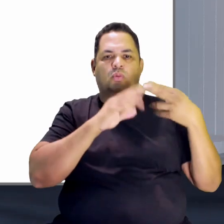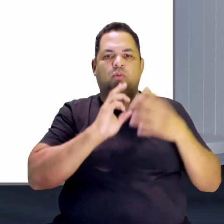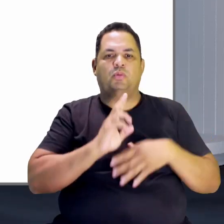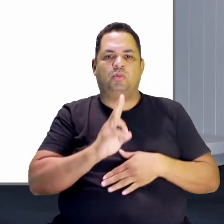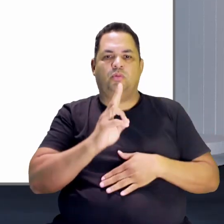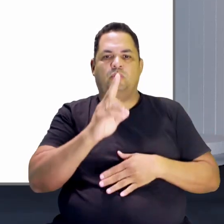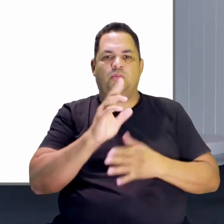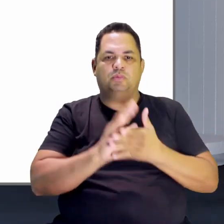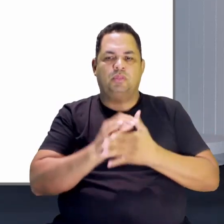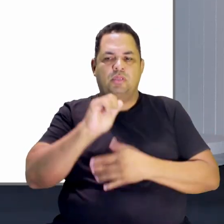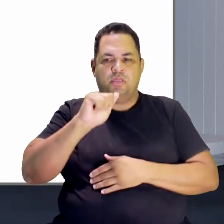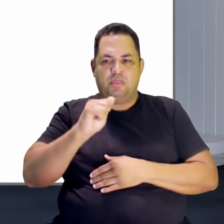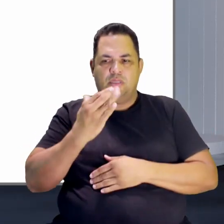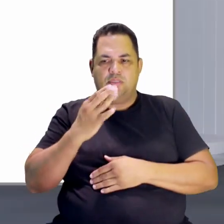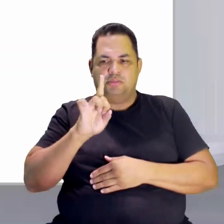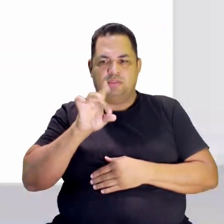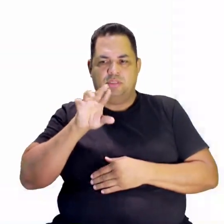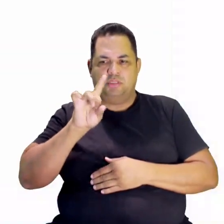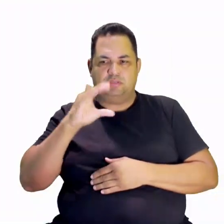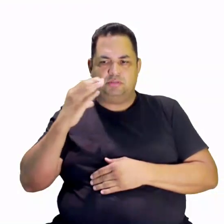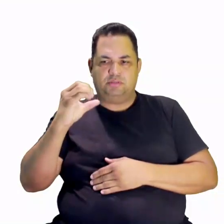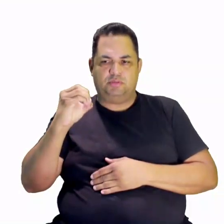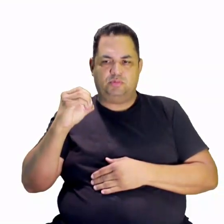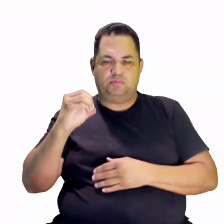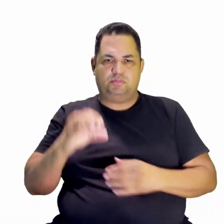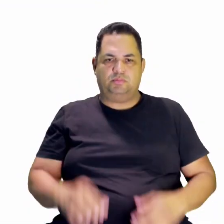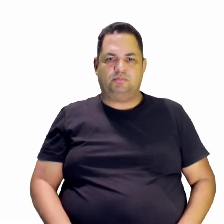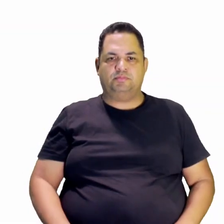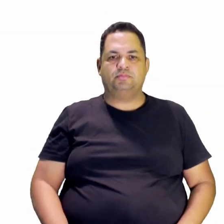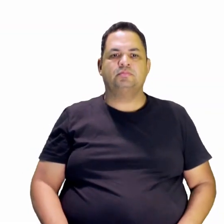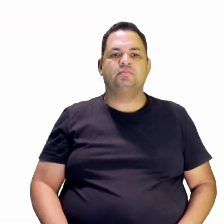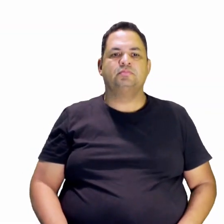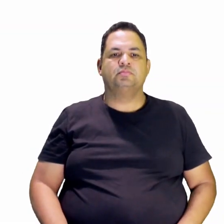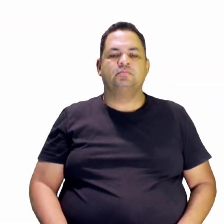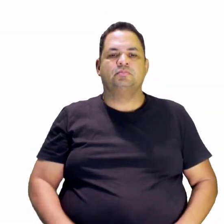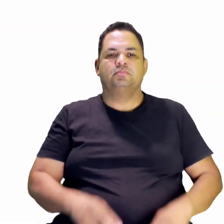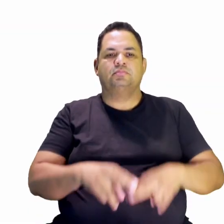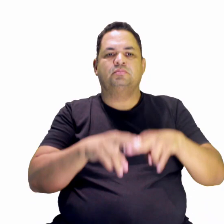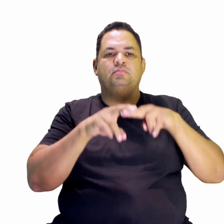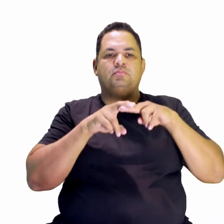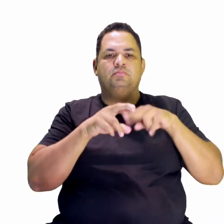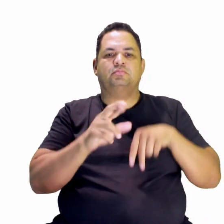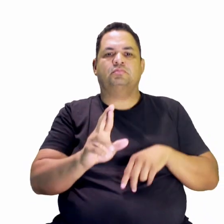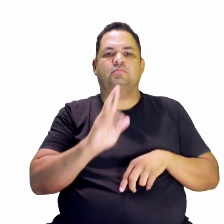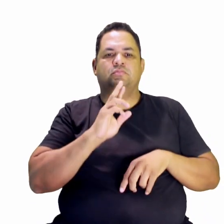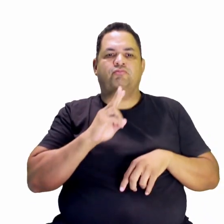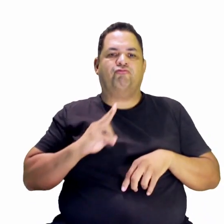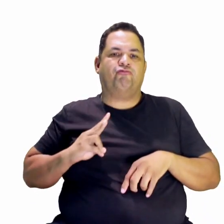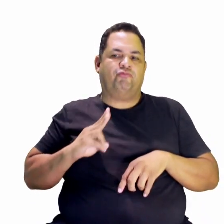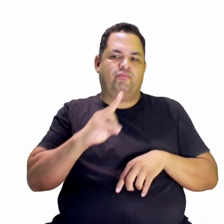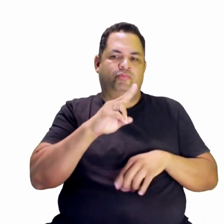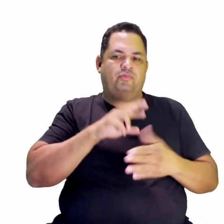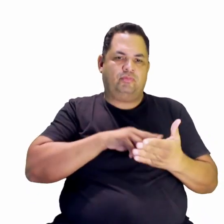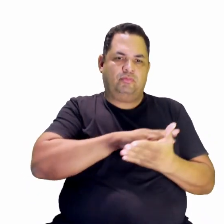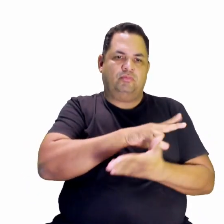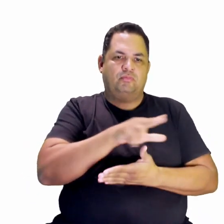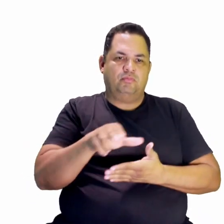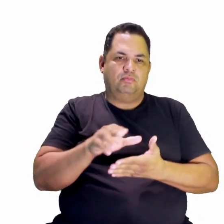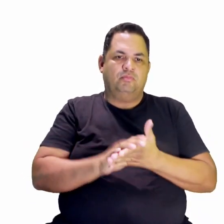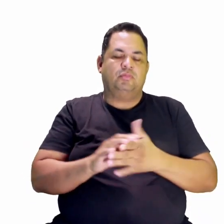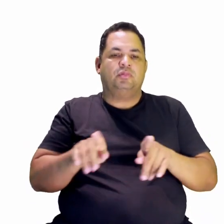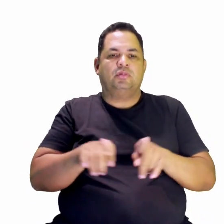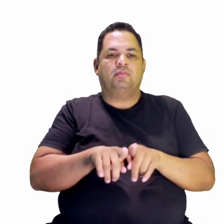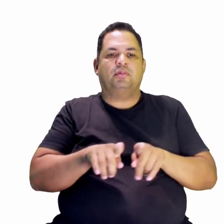manter a aceleração. Vamos lá então. Por isso fala assim, ó, a resultante das forças e